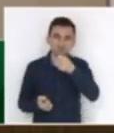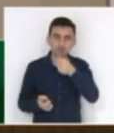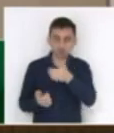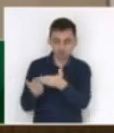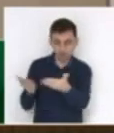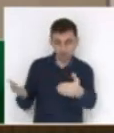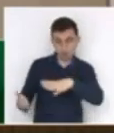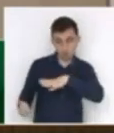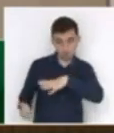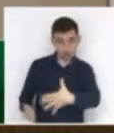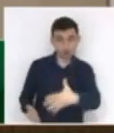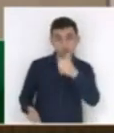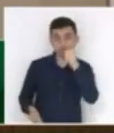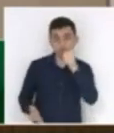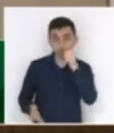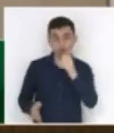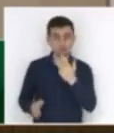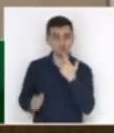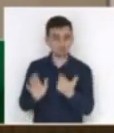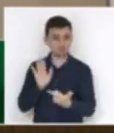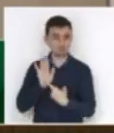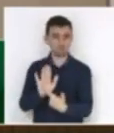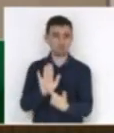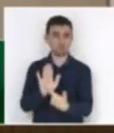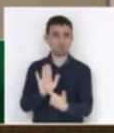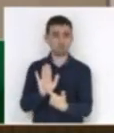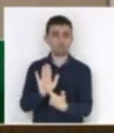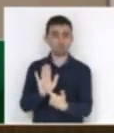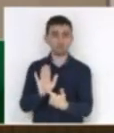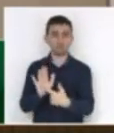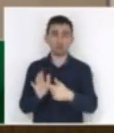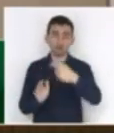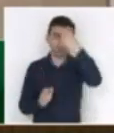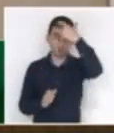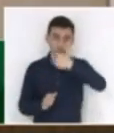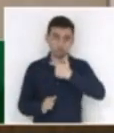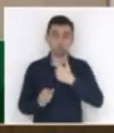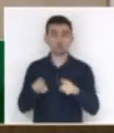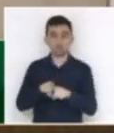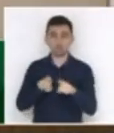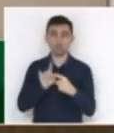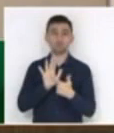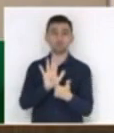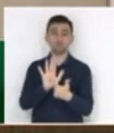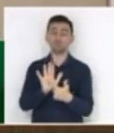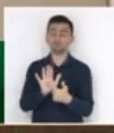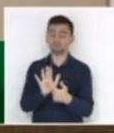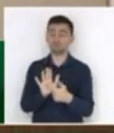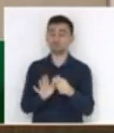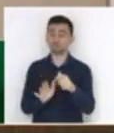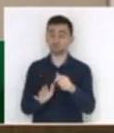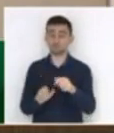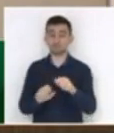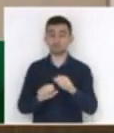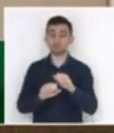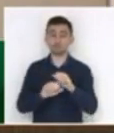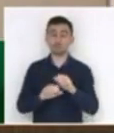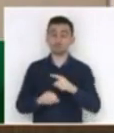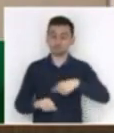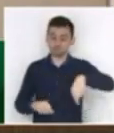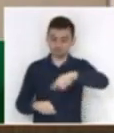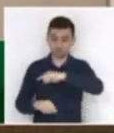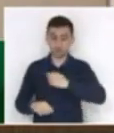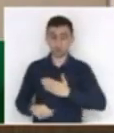mulheres em fazer a denúncia e também mostrarem a sua face foi muito revelador. O Estado de Santa Catarina está em débito com as